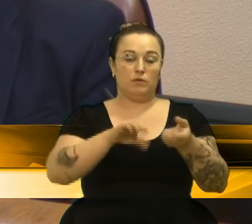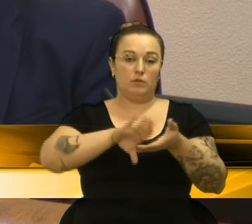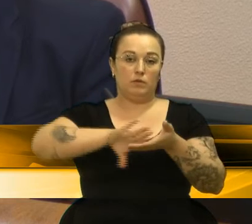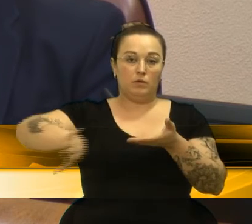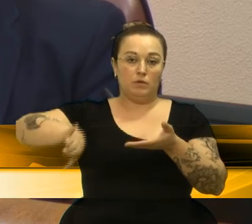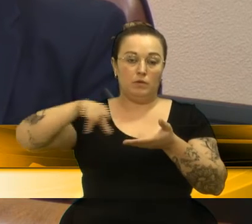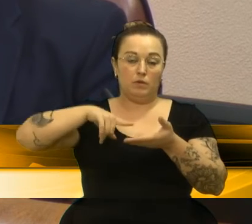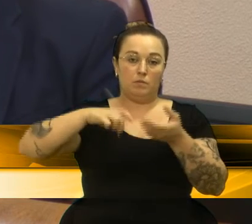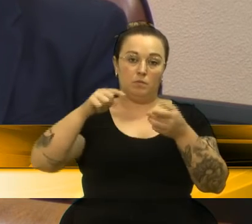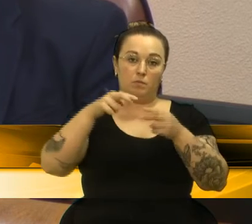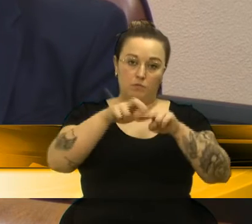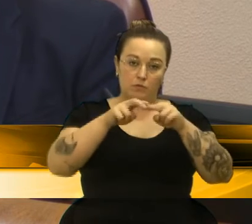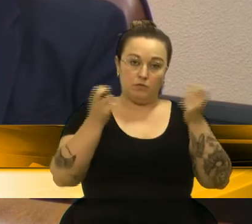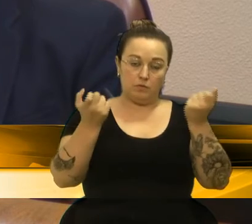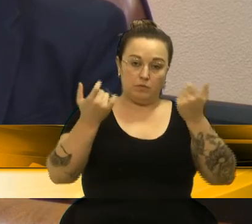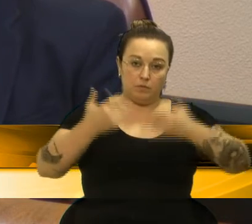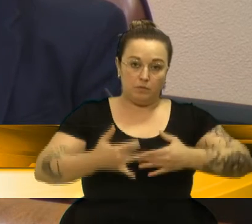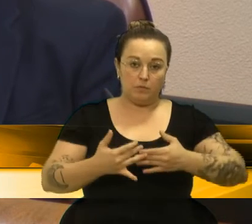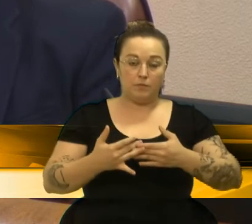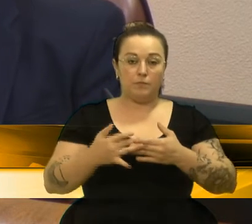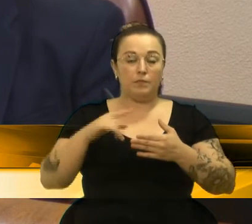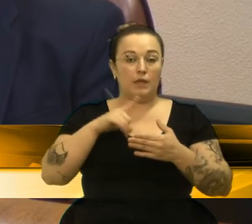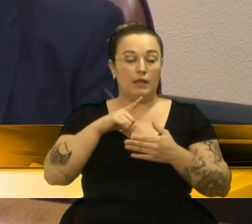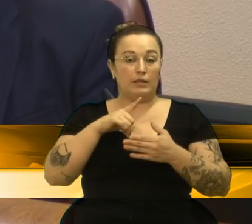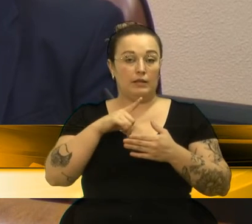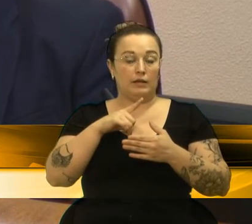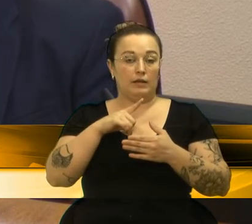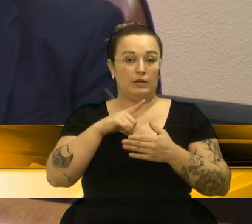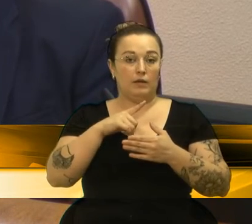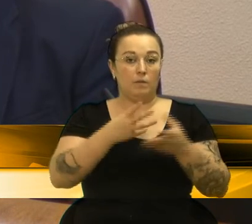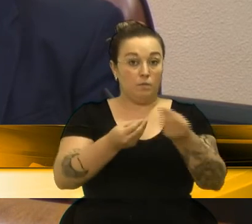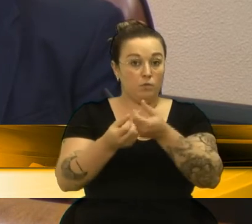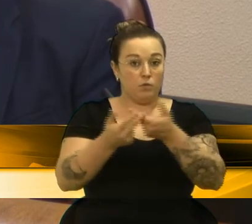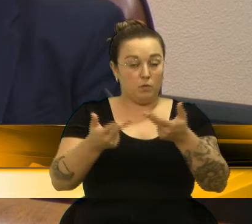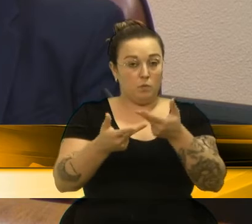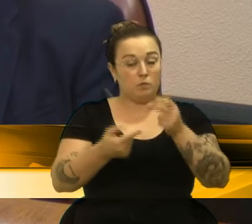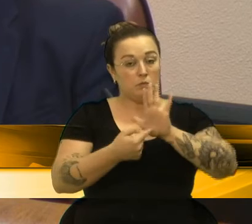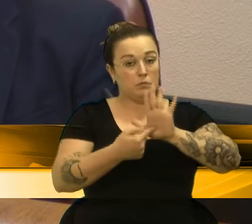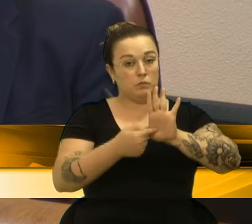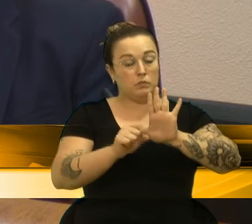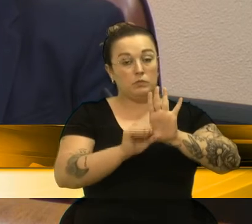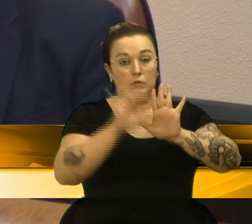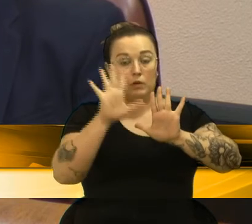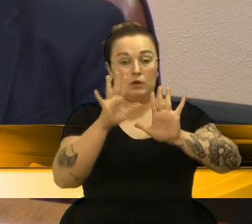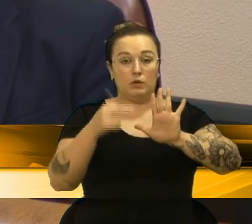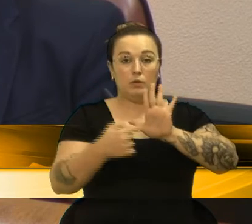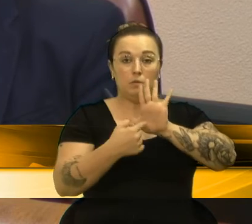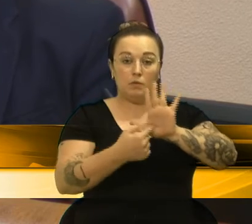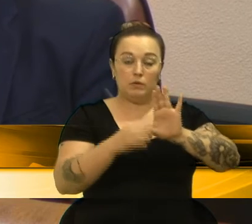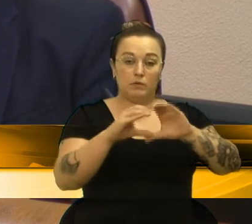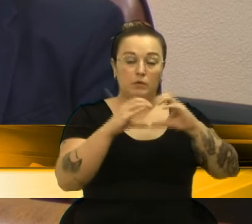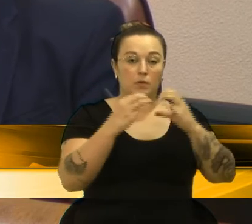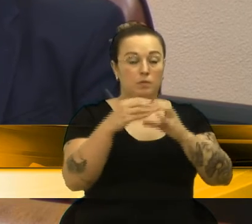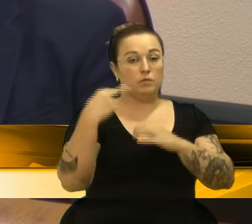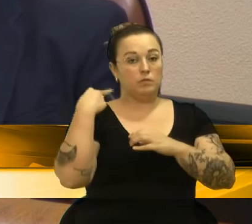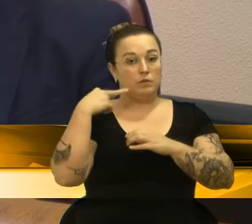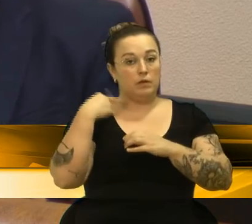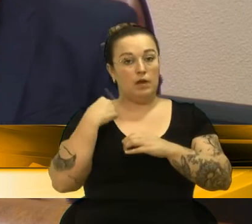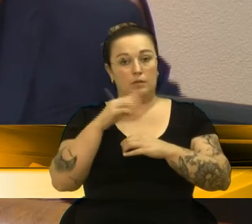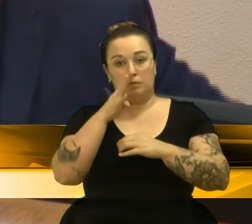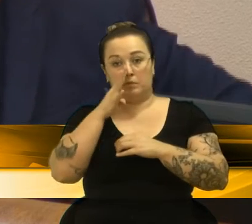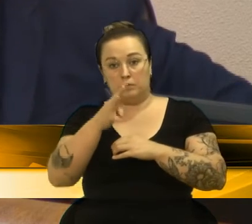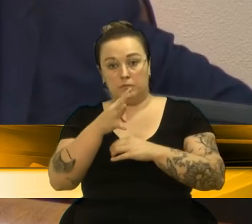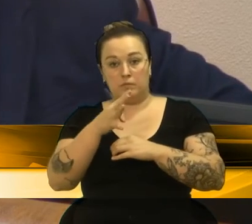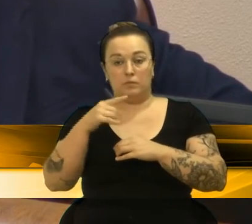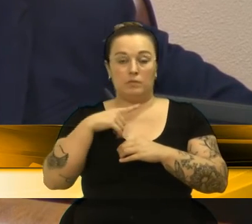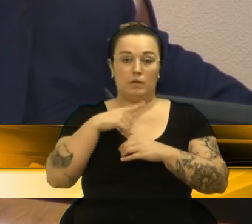este motivo. Com efeito, inexistem praticamente elementos suficientemente objetivos que poderiam orientar a Câmara Municipal ao apreciar denúncia contra o